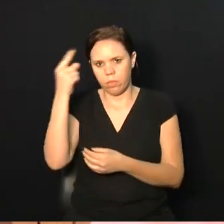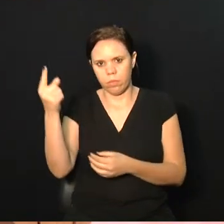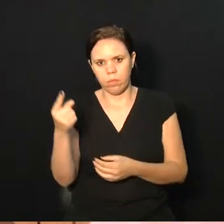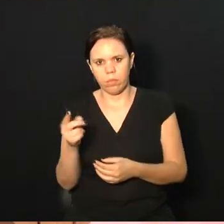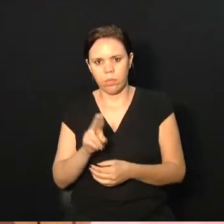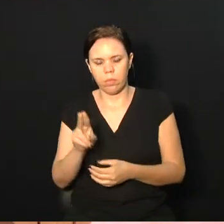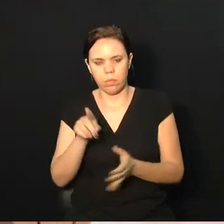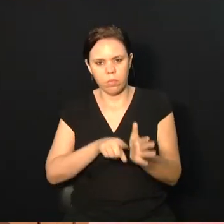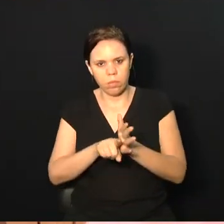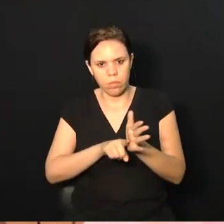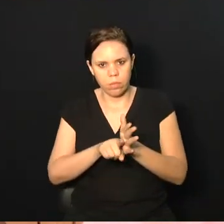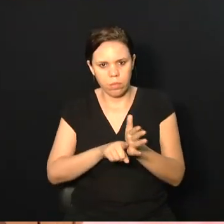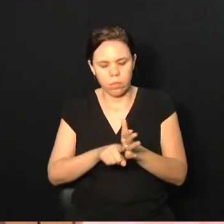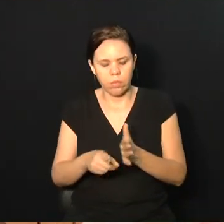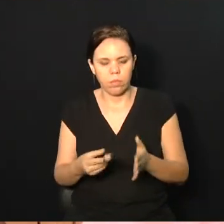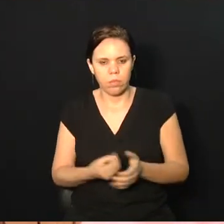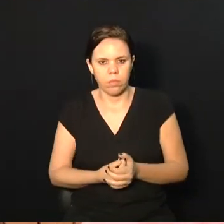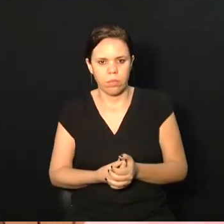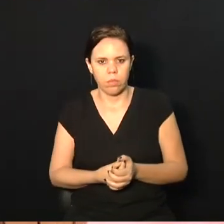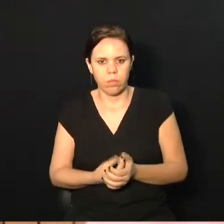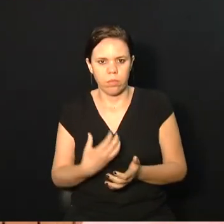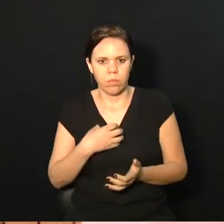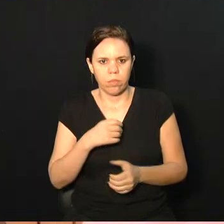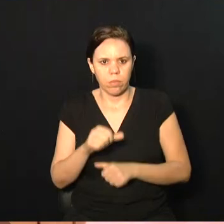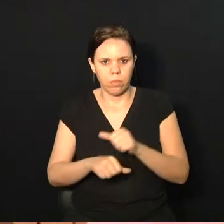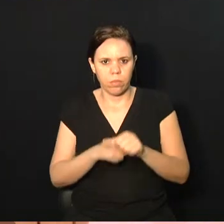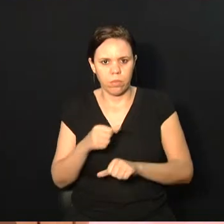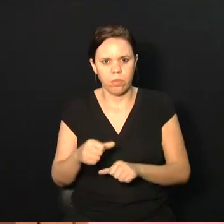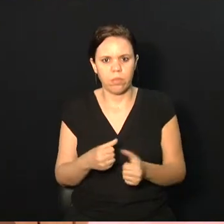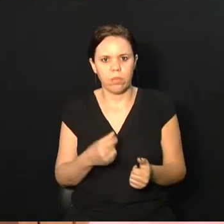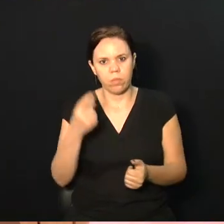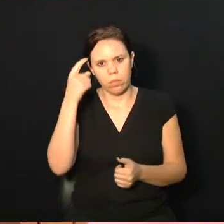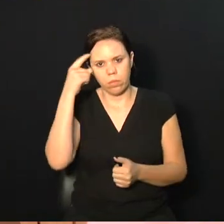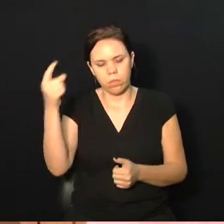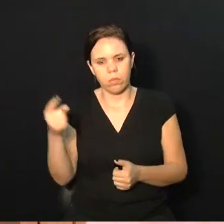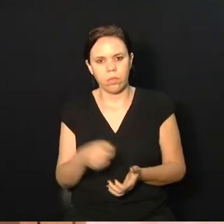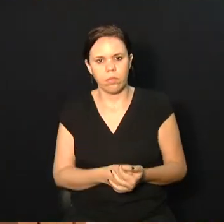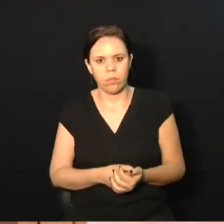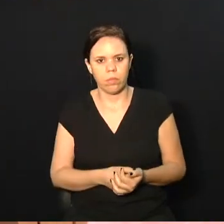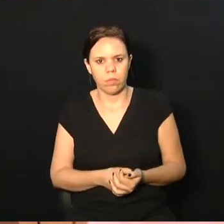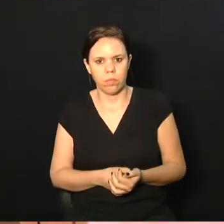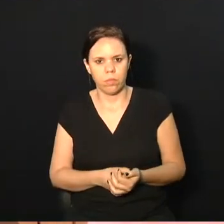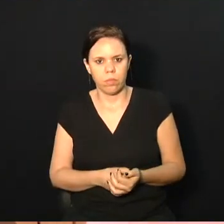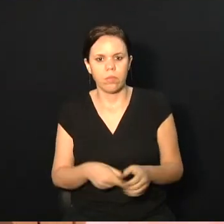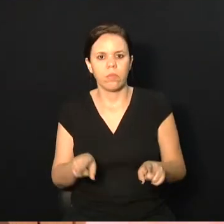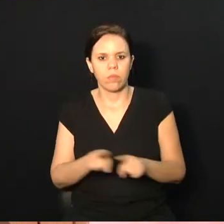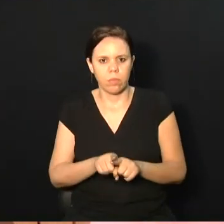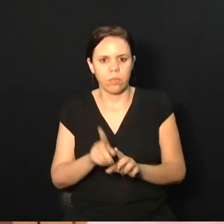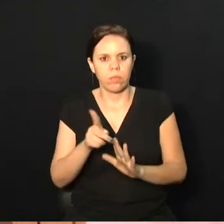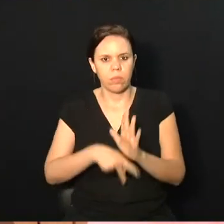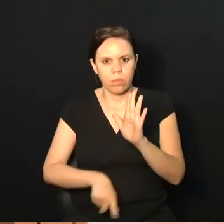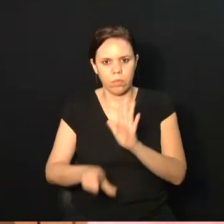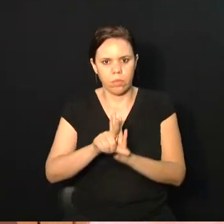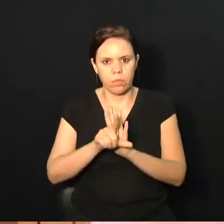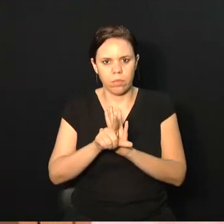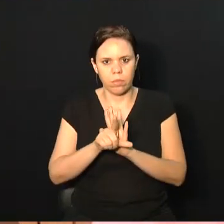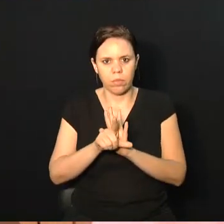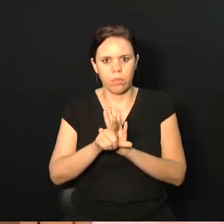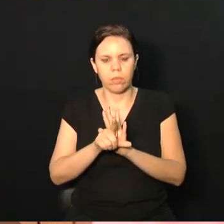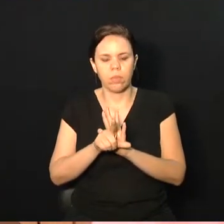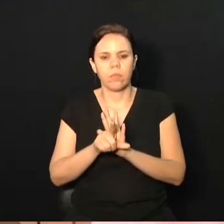vamos estudar formas de transformar essas ideias em políticas públicas, quem sabe até em projetos de lei do